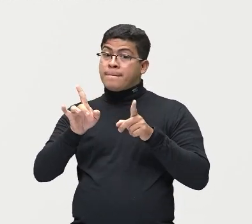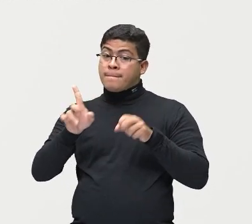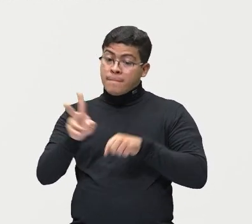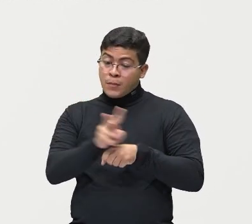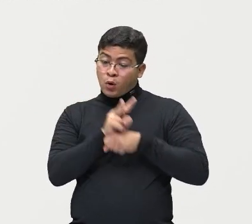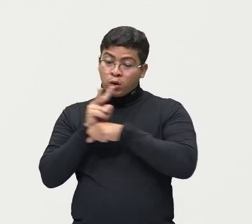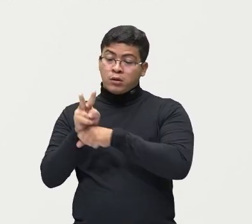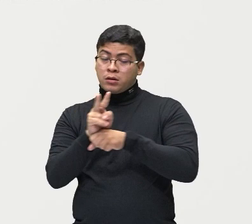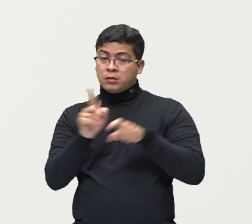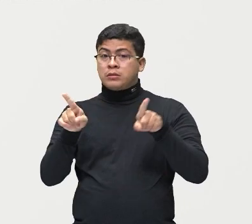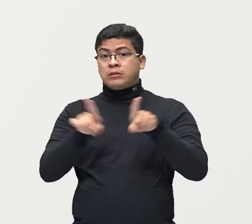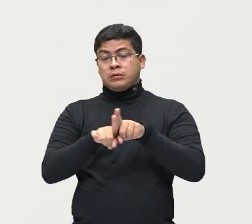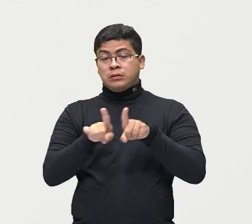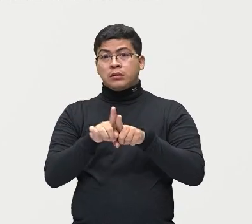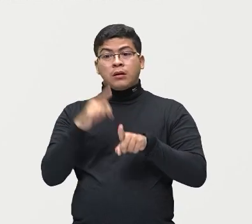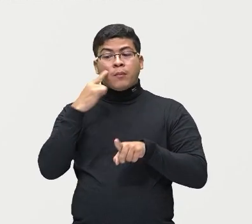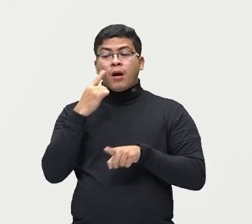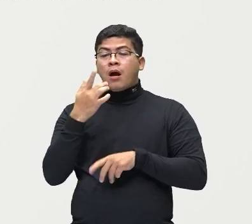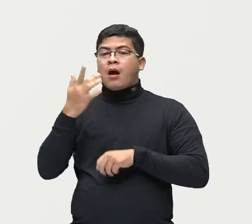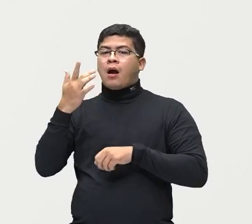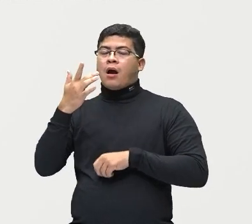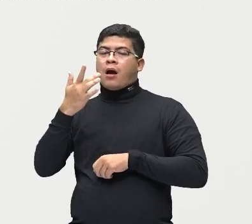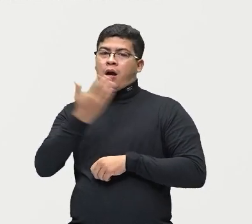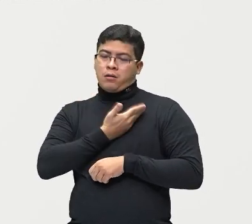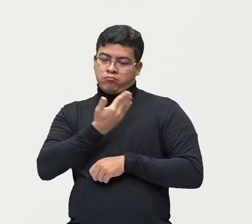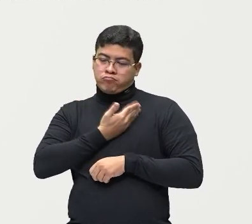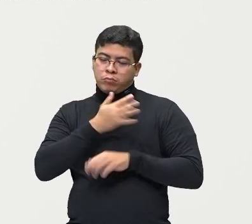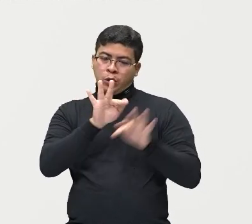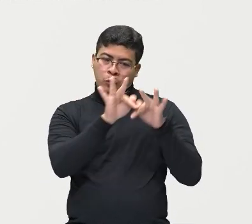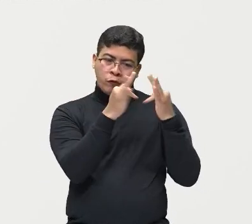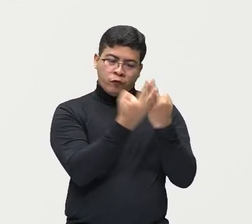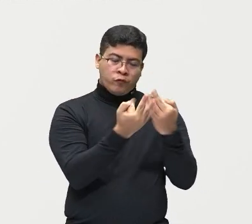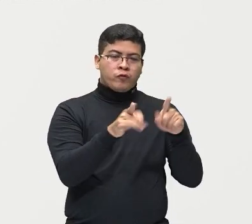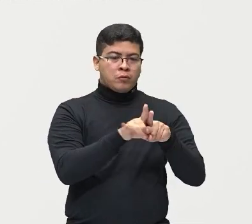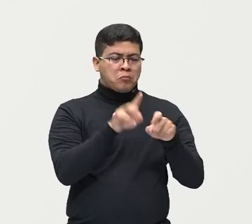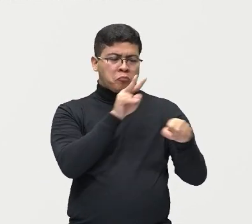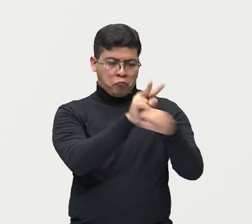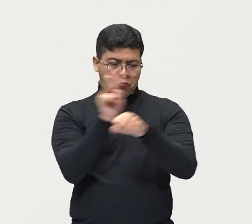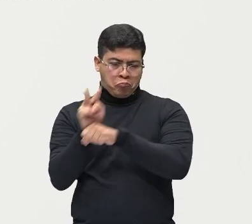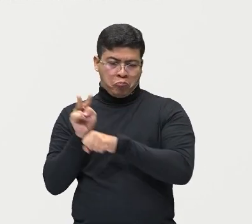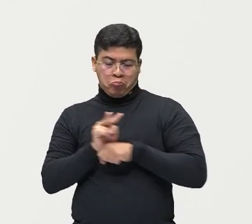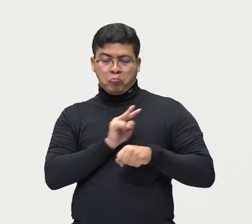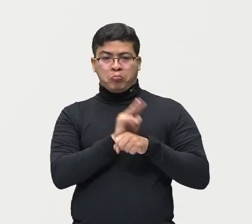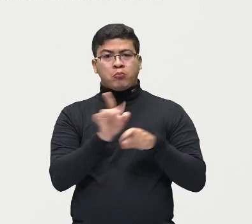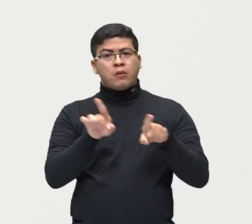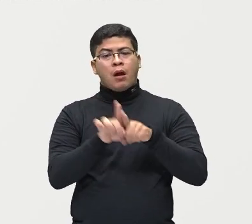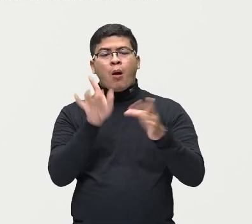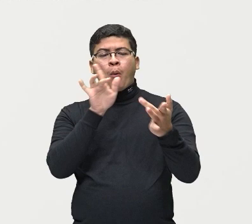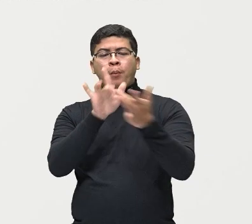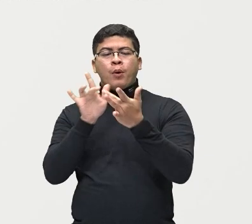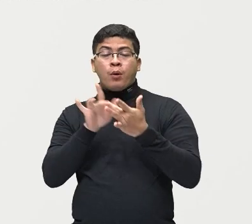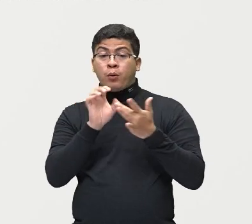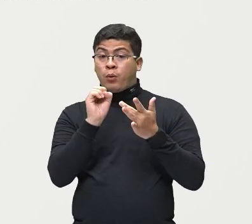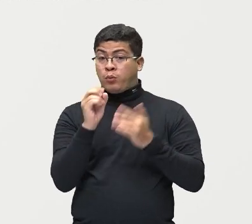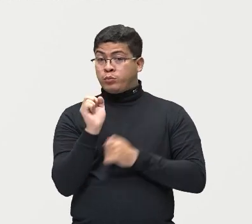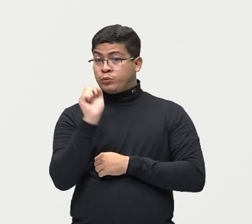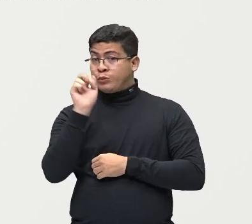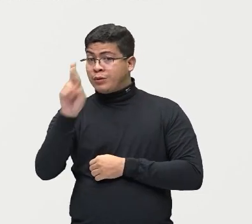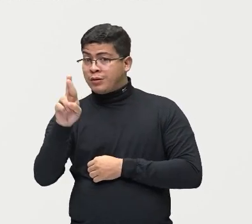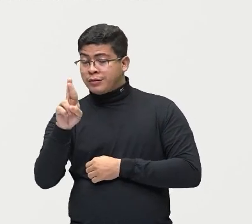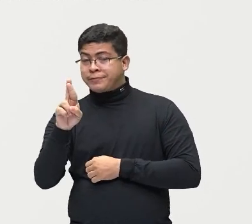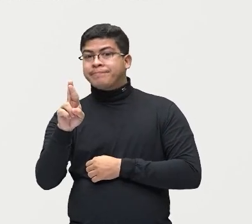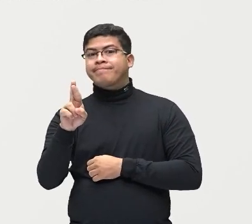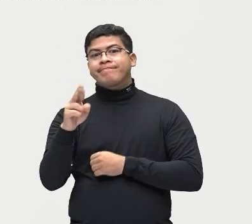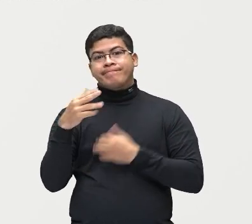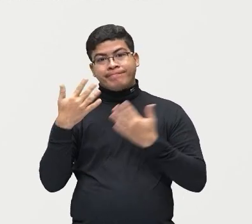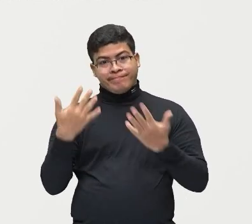familiares, pois diversas doenças infecciosas são transmitidas por contato ou pelo ar. Né?